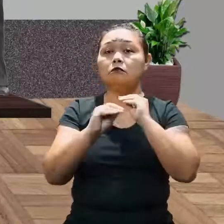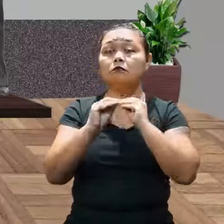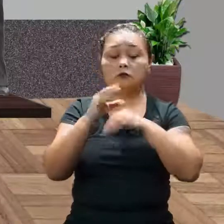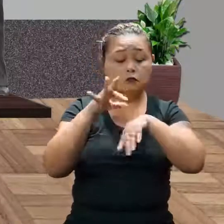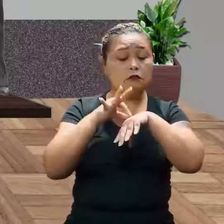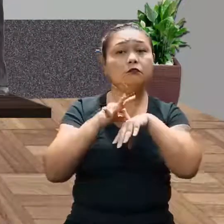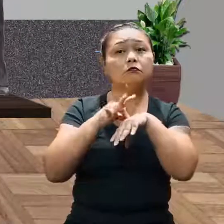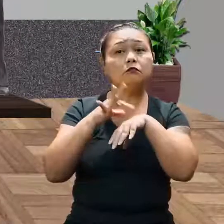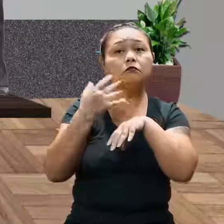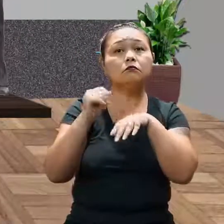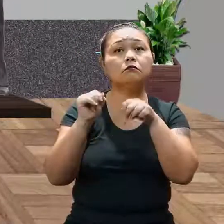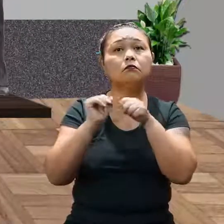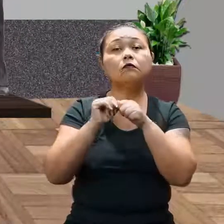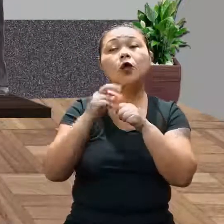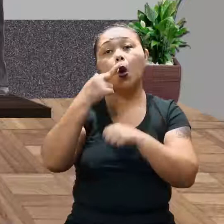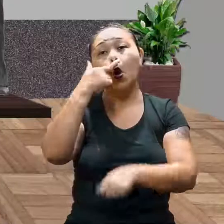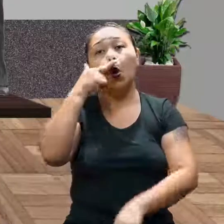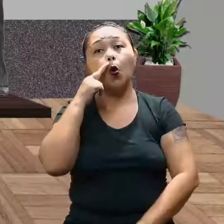o Rondon,